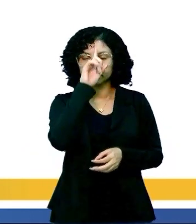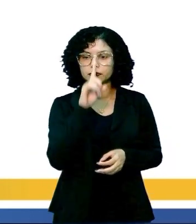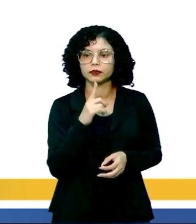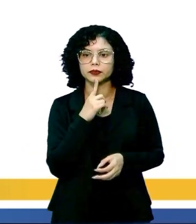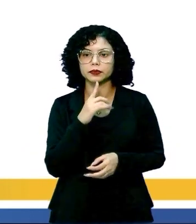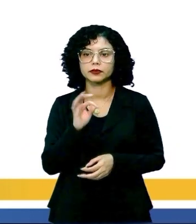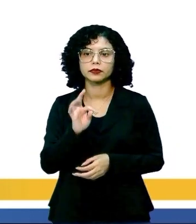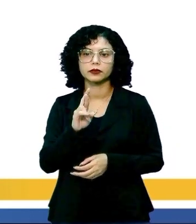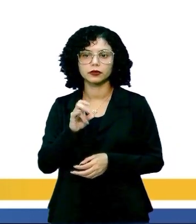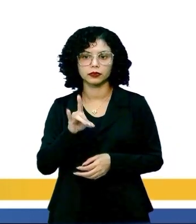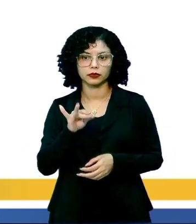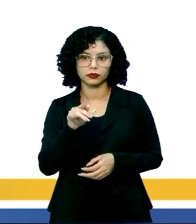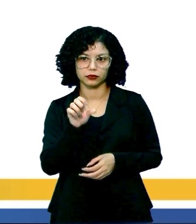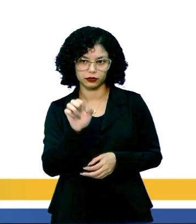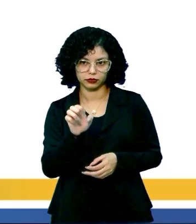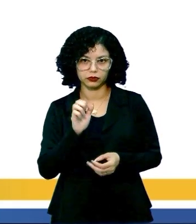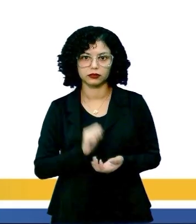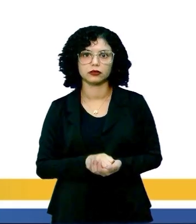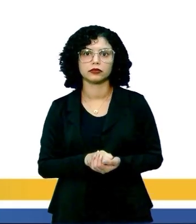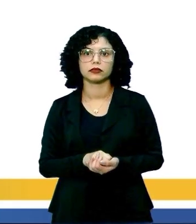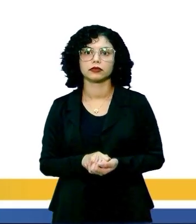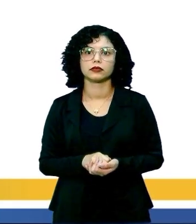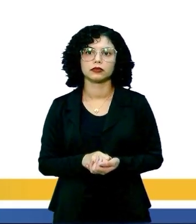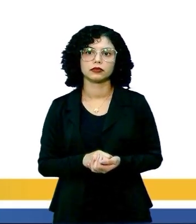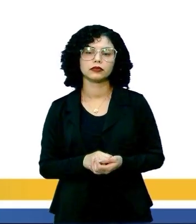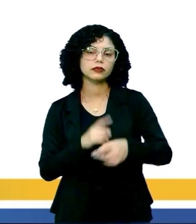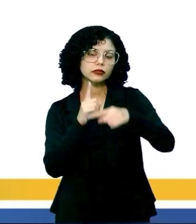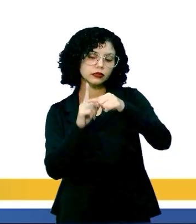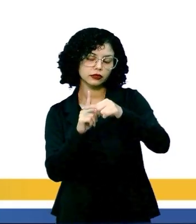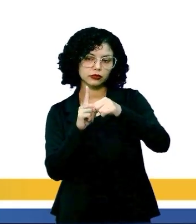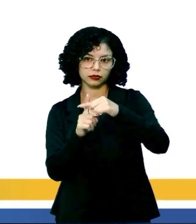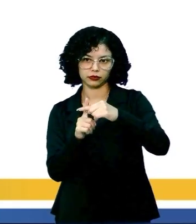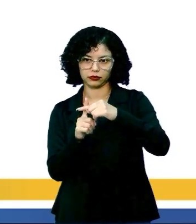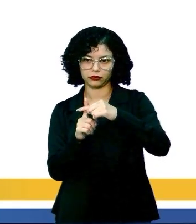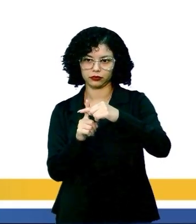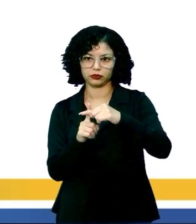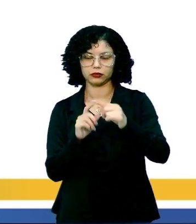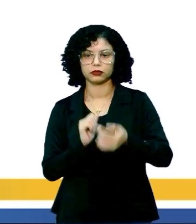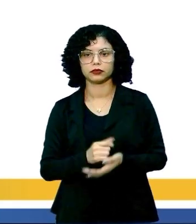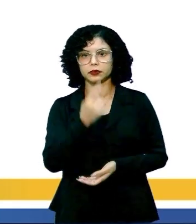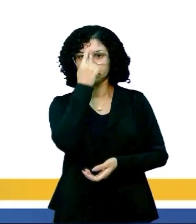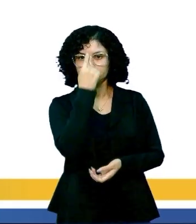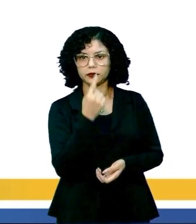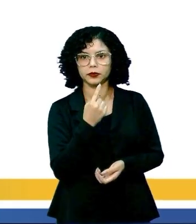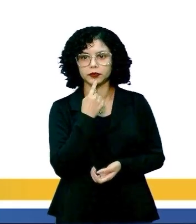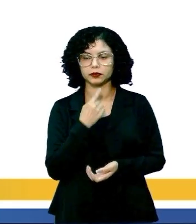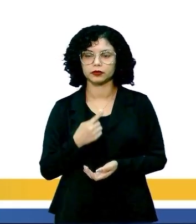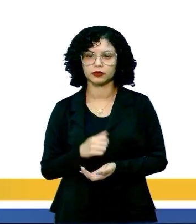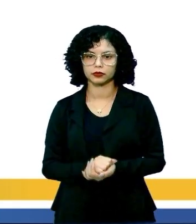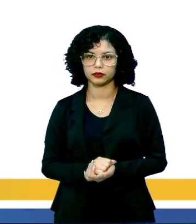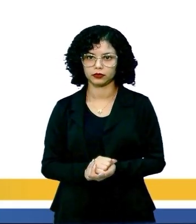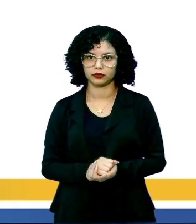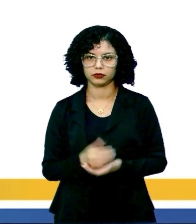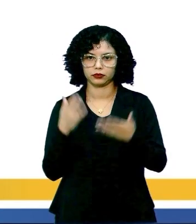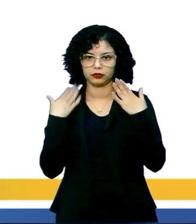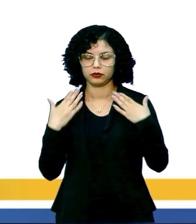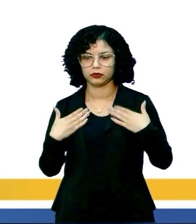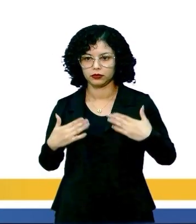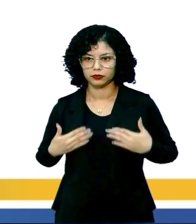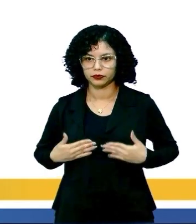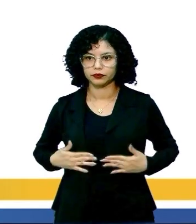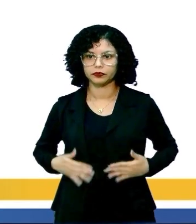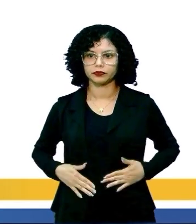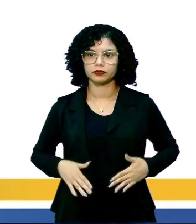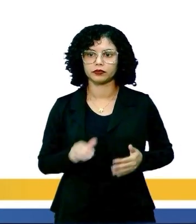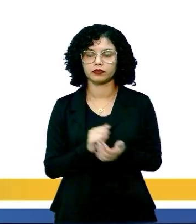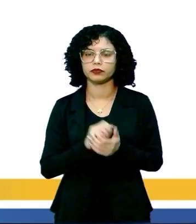do Tiradentes, tem ali a presença de um crucifixo, né? E a imagem, a própria fisionomia, a